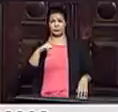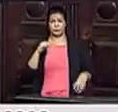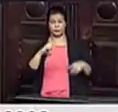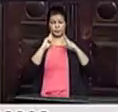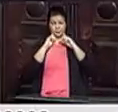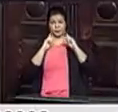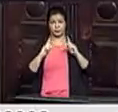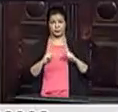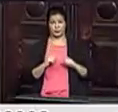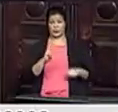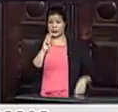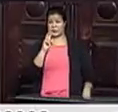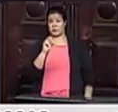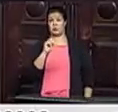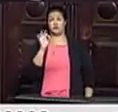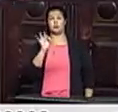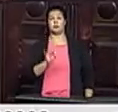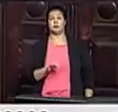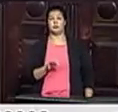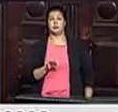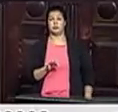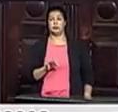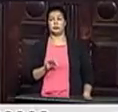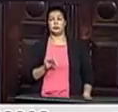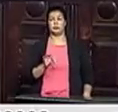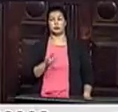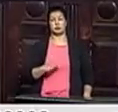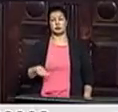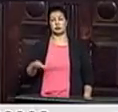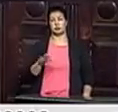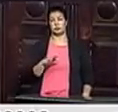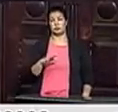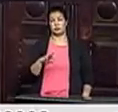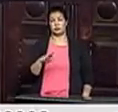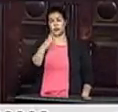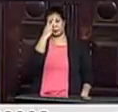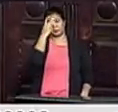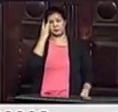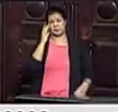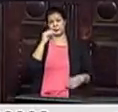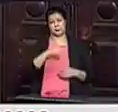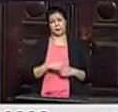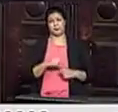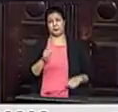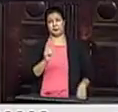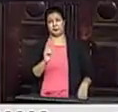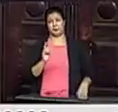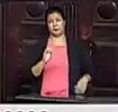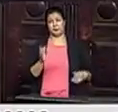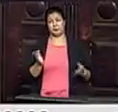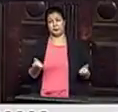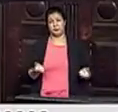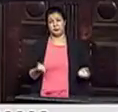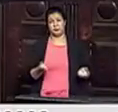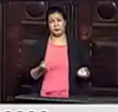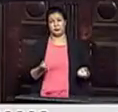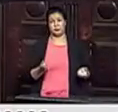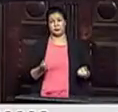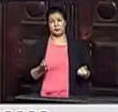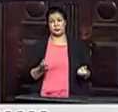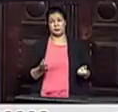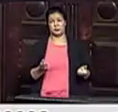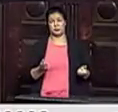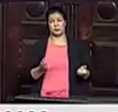se 50% fossem eleitos pelo voto distrital. Imaginemos